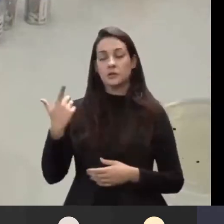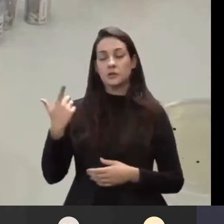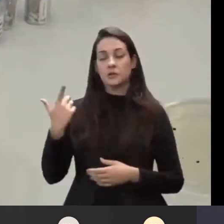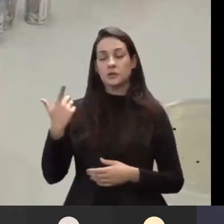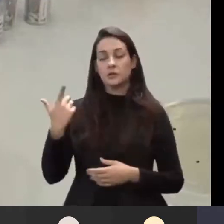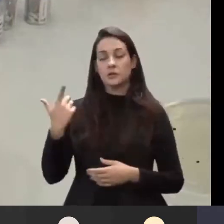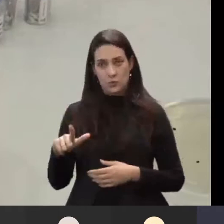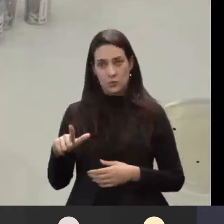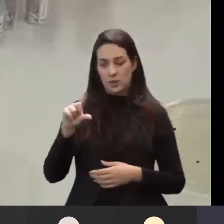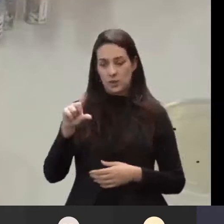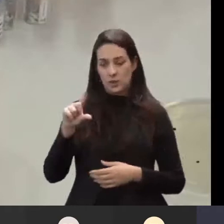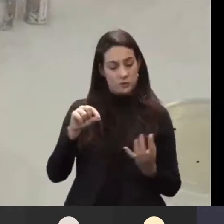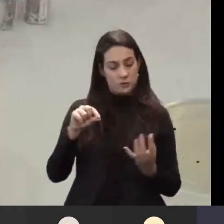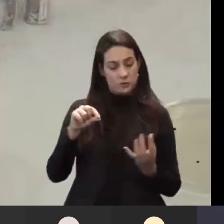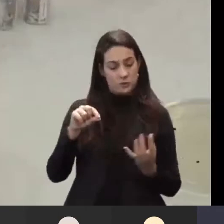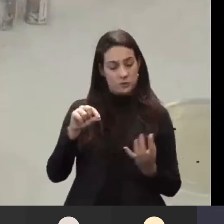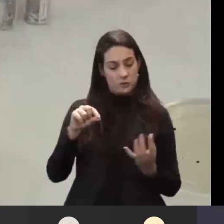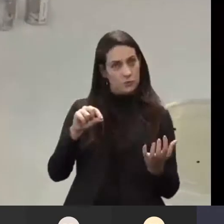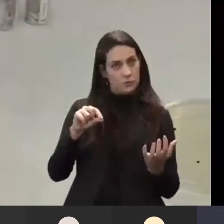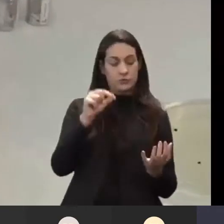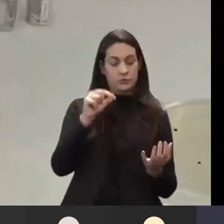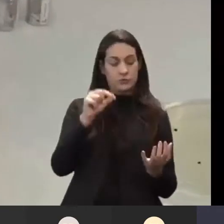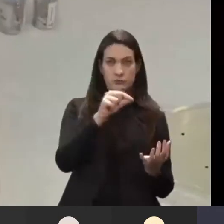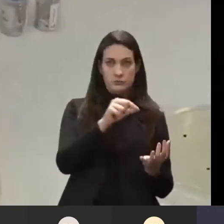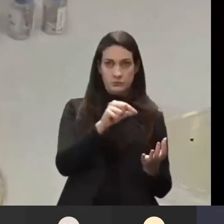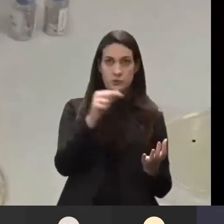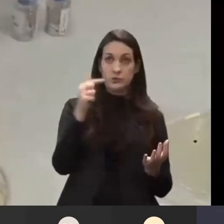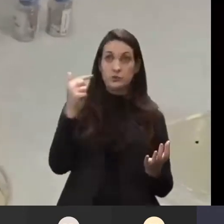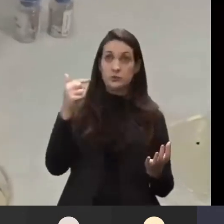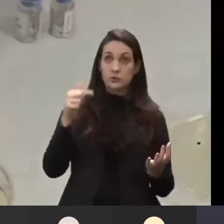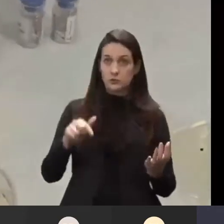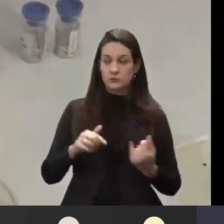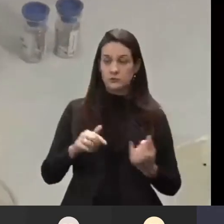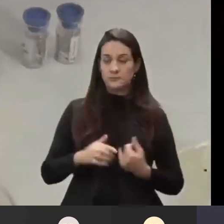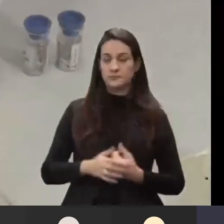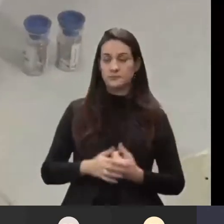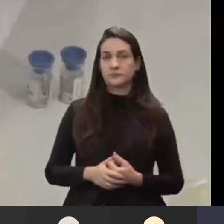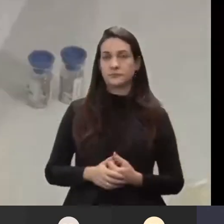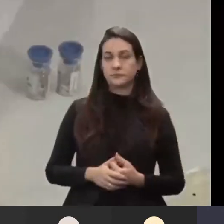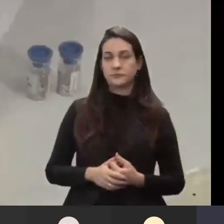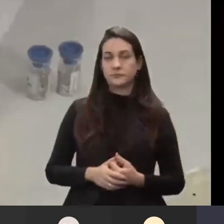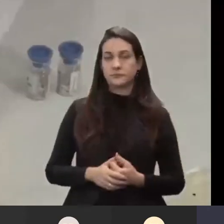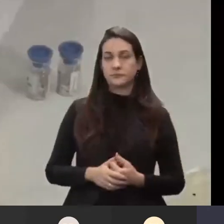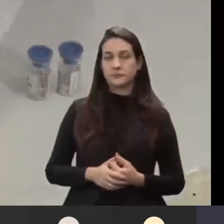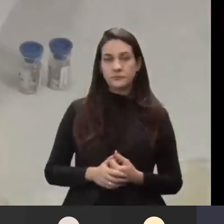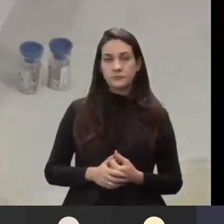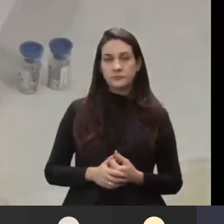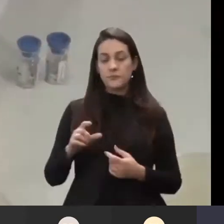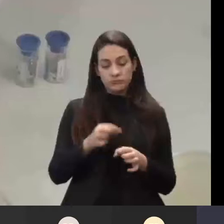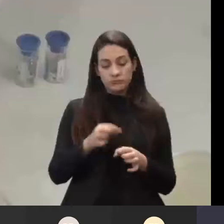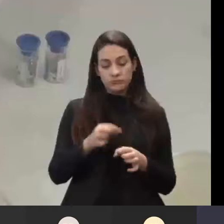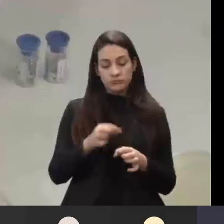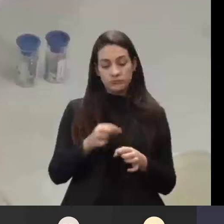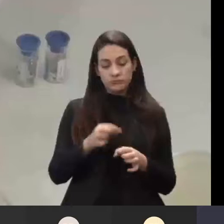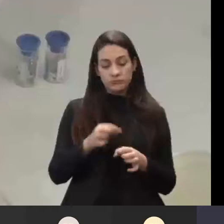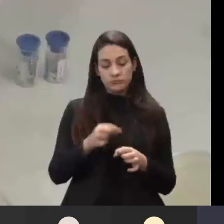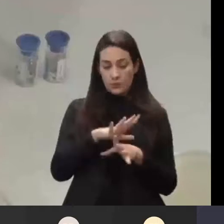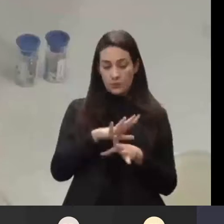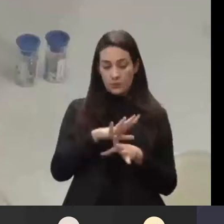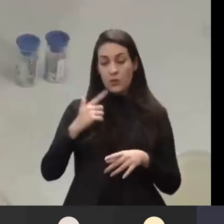pinça novamente. Então, entre um antibiótico e outro, também é muito importante você flambar a pinça. Por quê? Porque